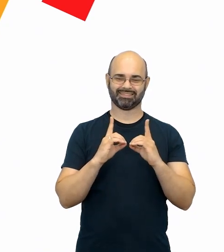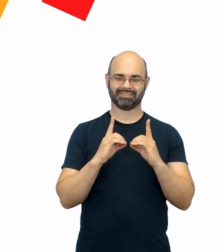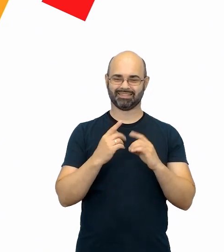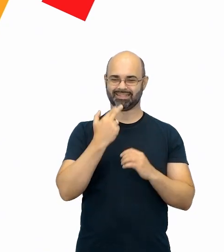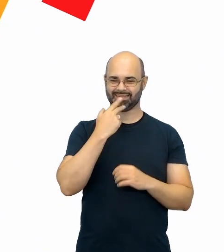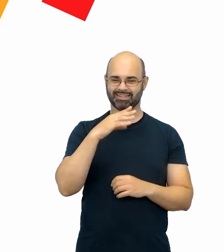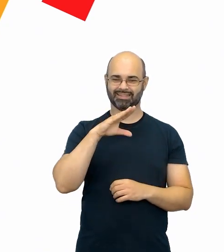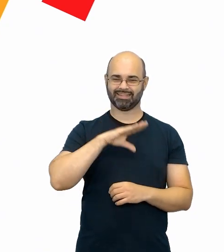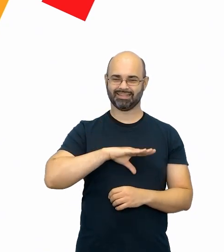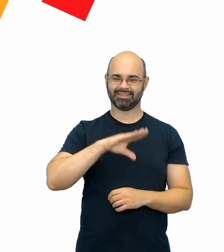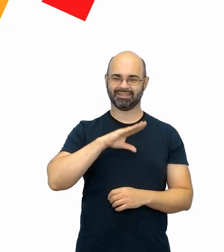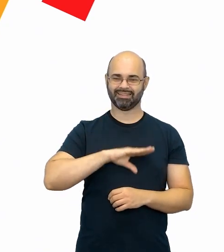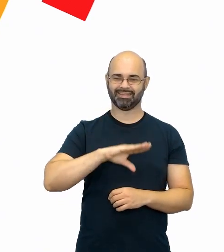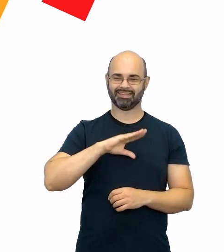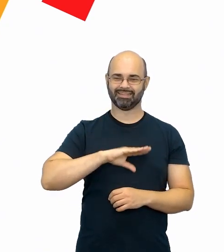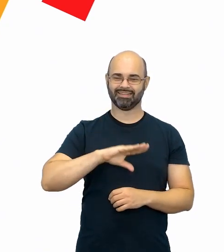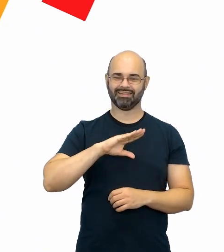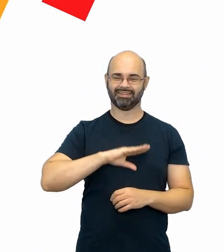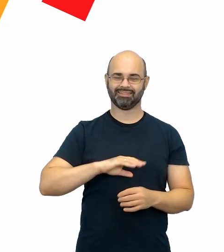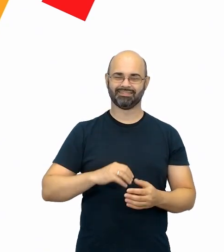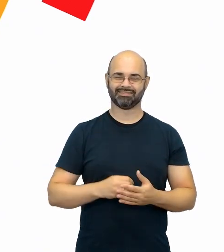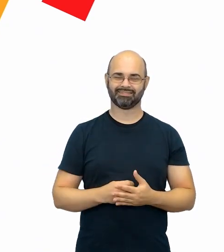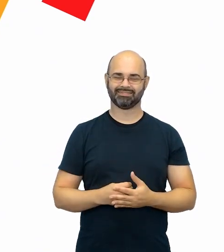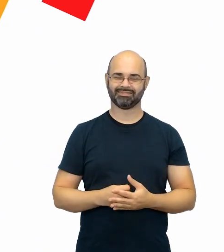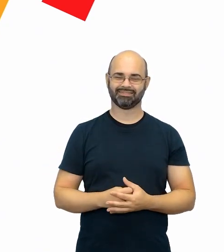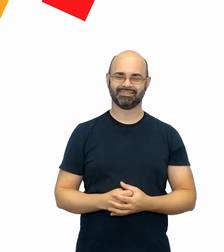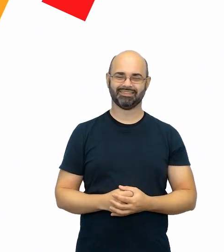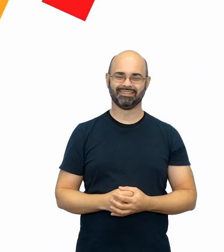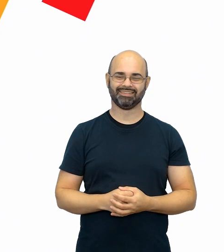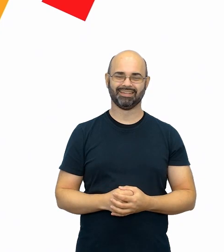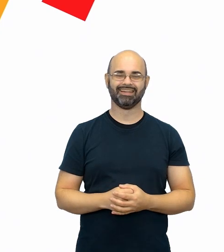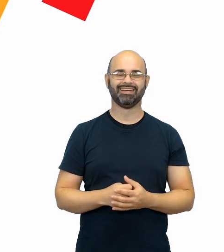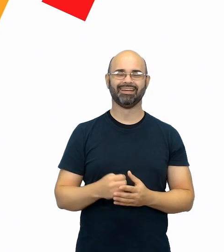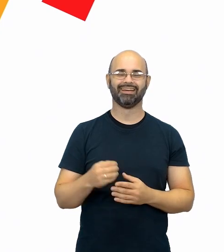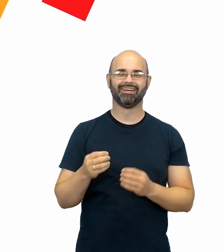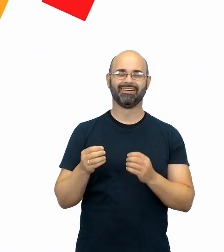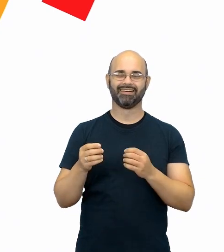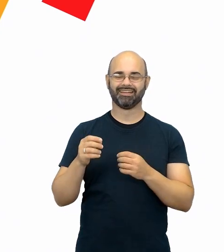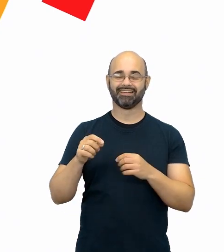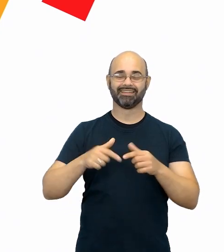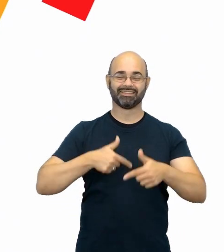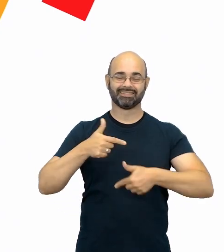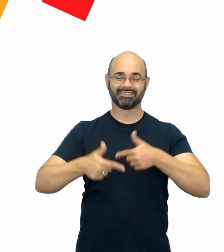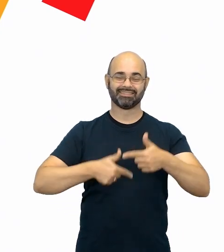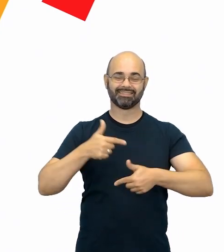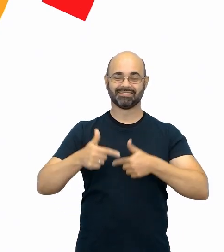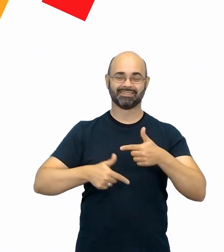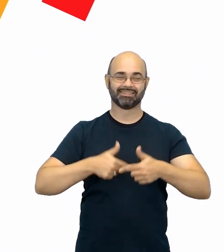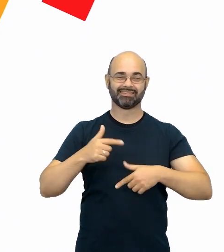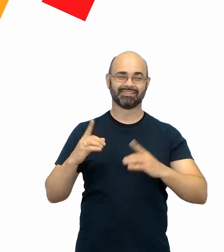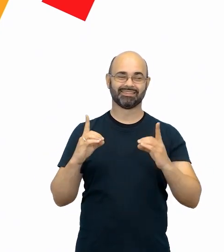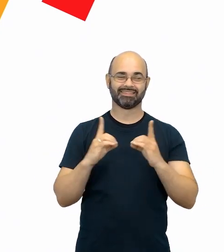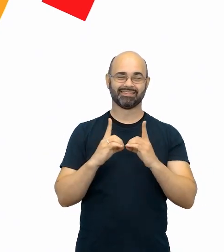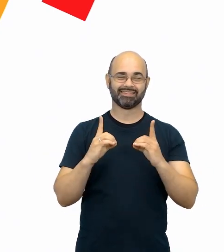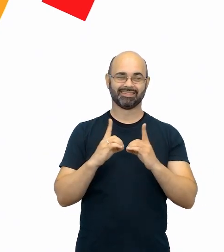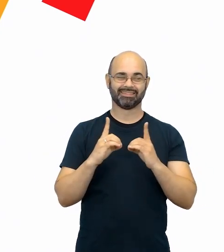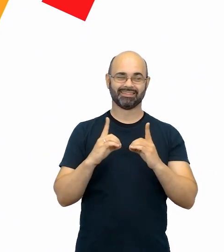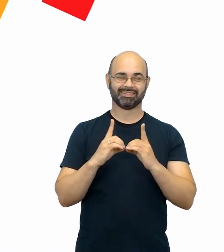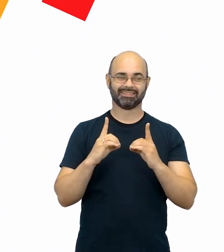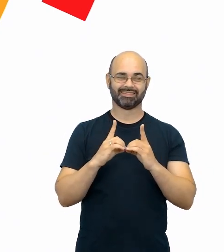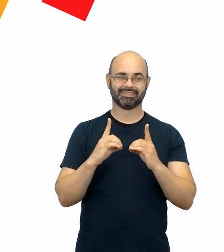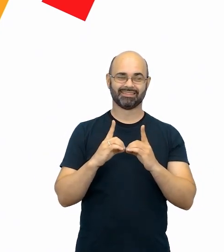Aprender Sempre, explorando algumas atividades e o trabalho didático que elas convocam